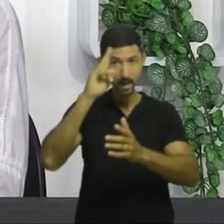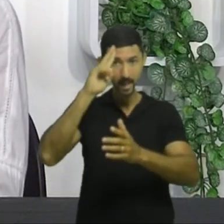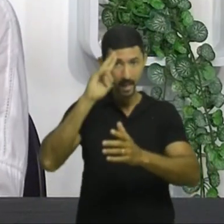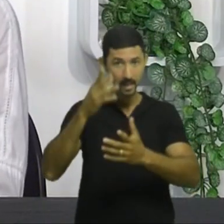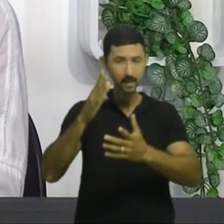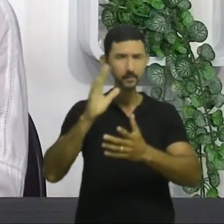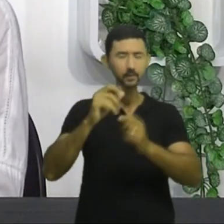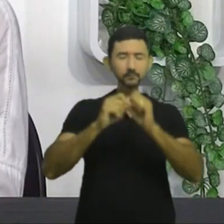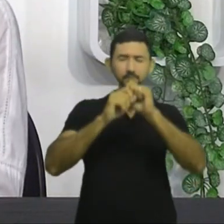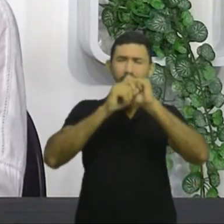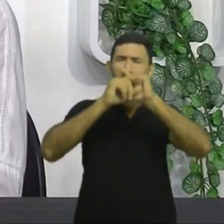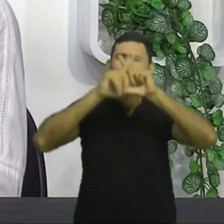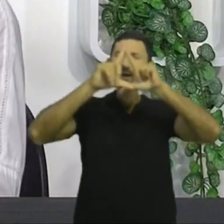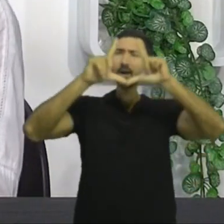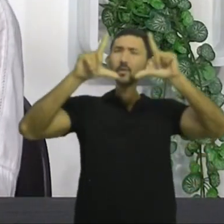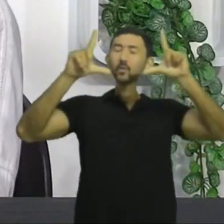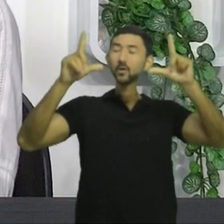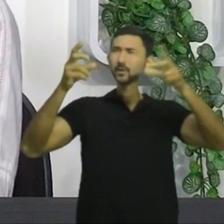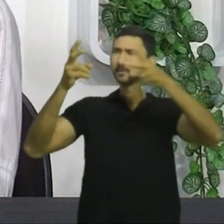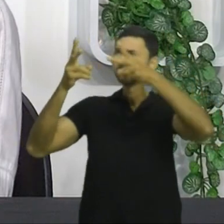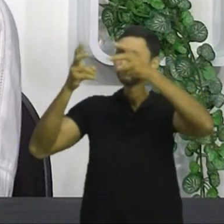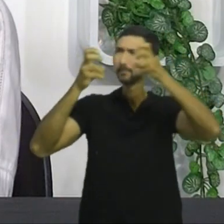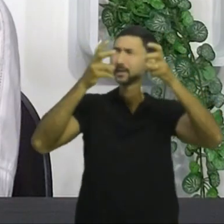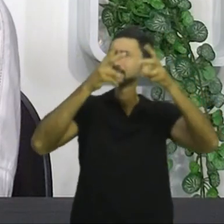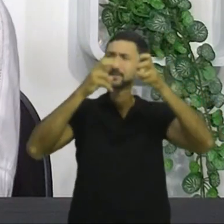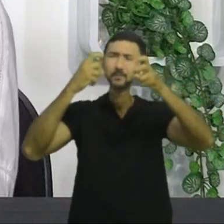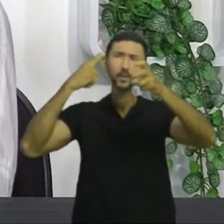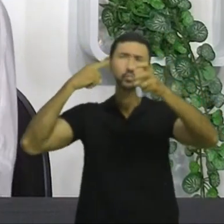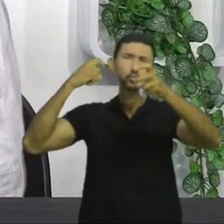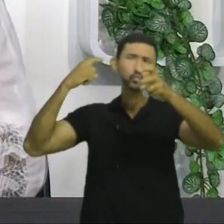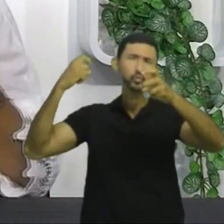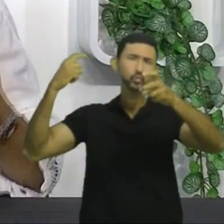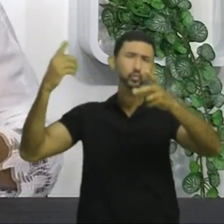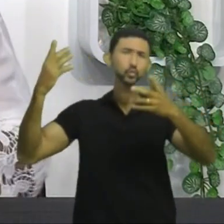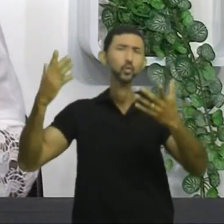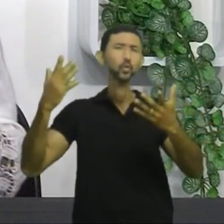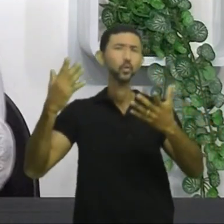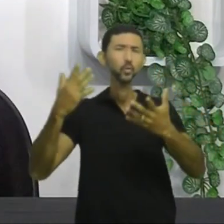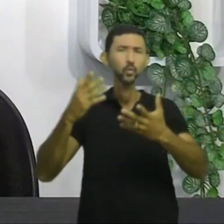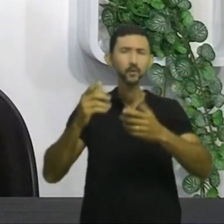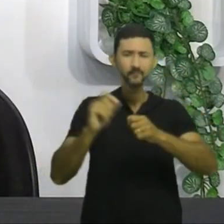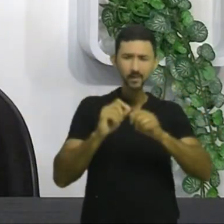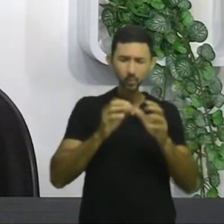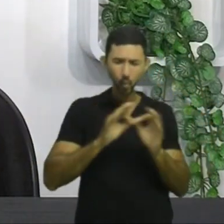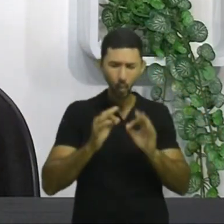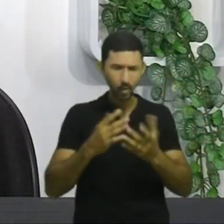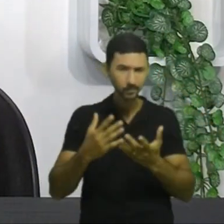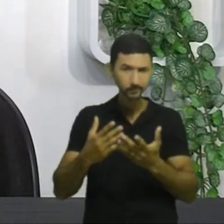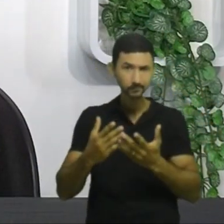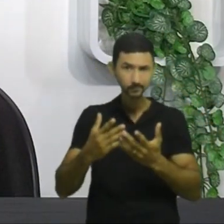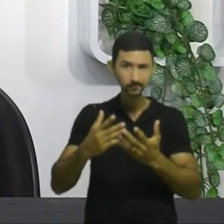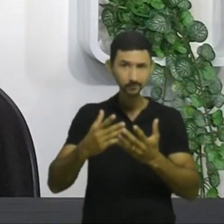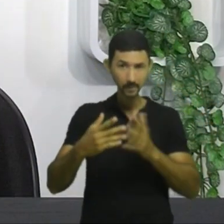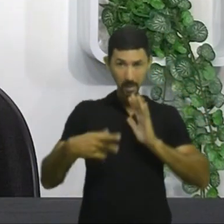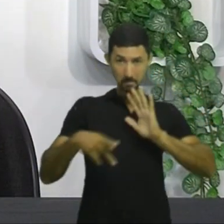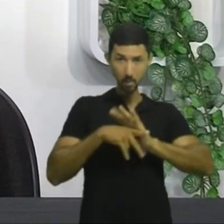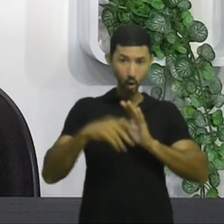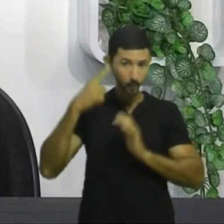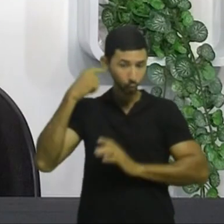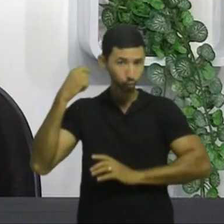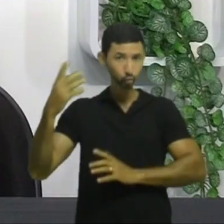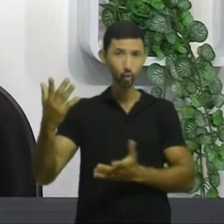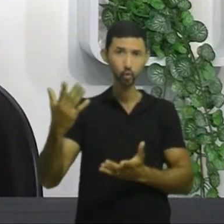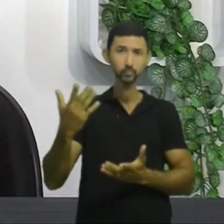ao acordar, ao perceber os sons, aquilo que nós produzimos são sons naturais.